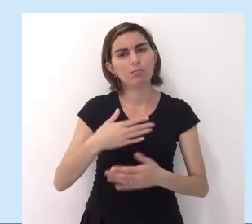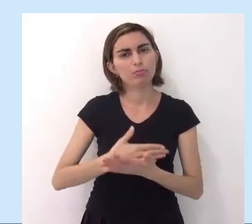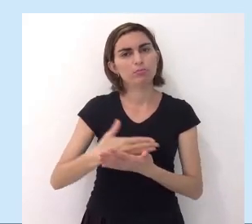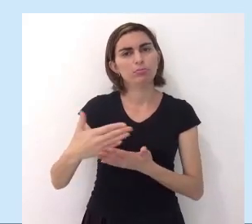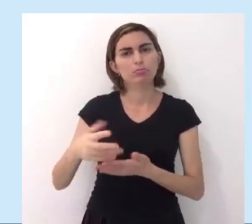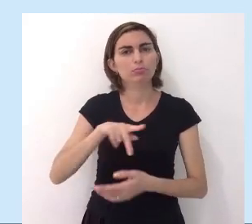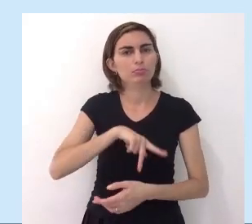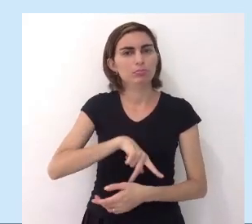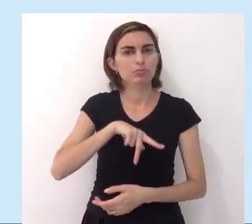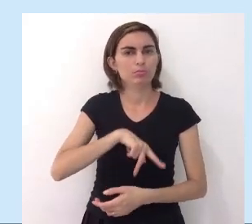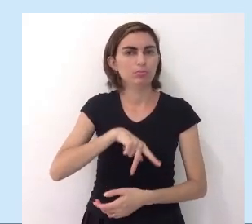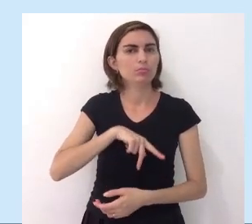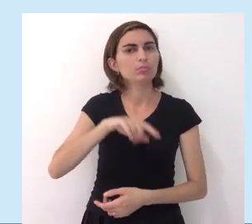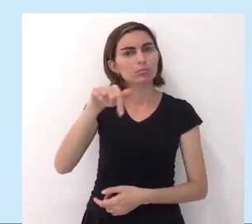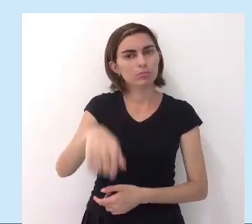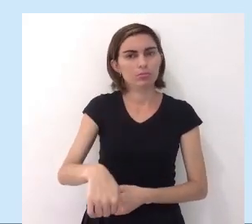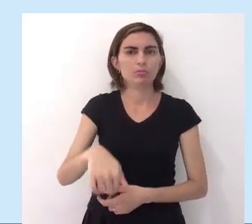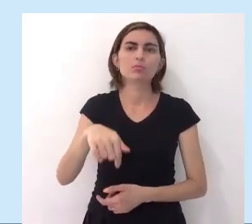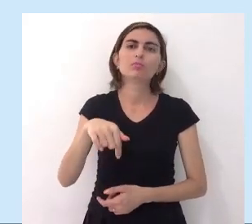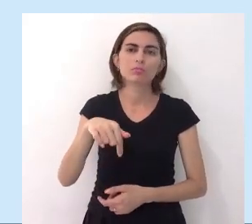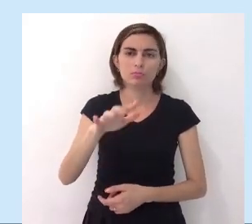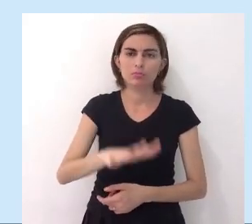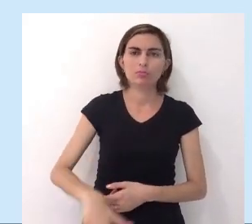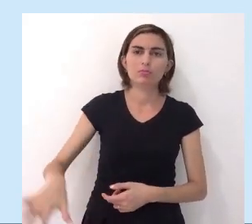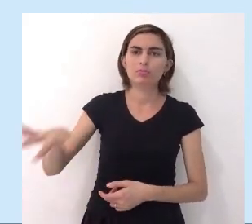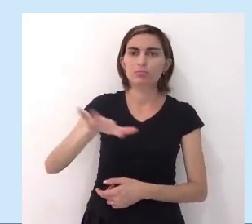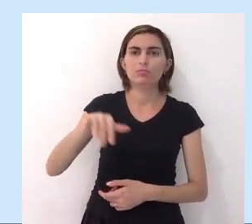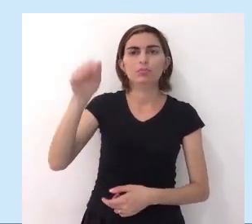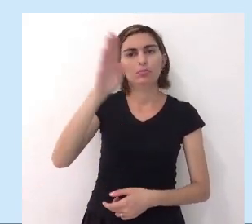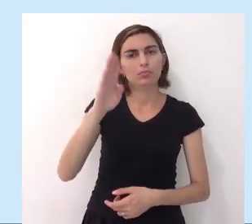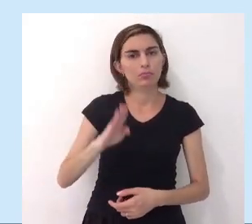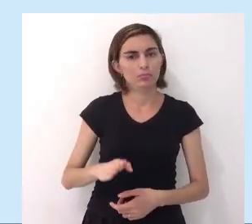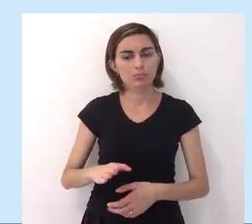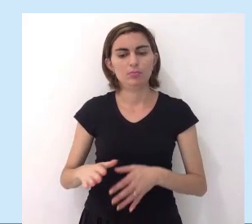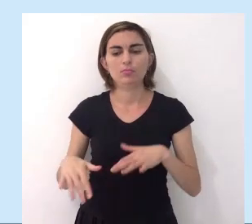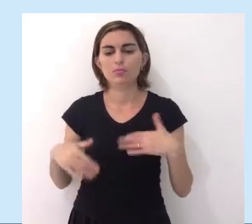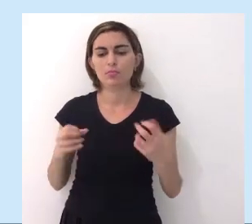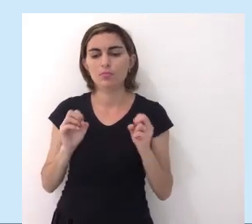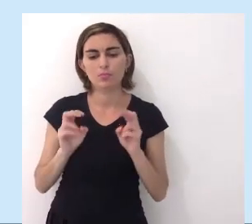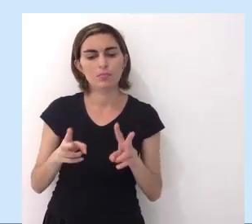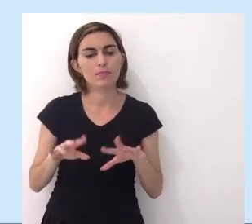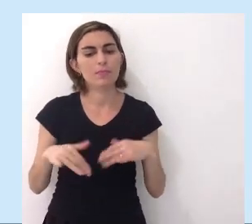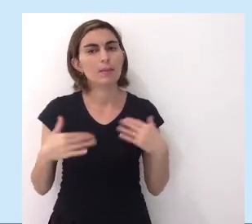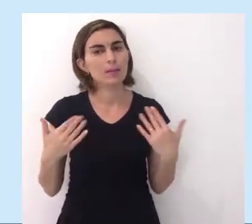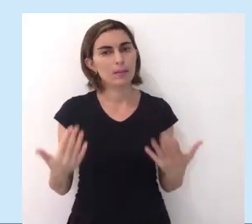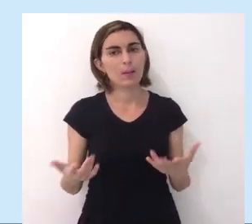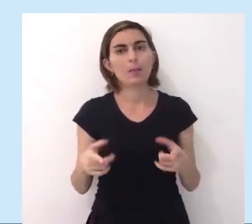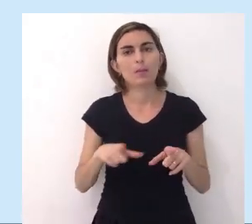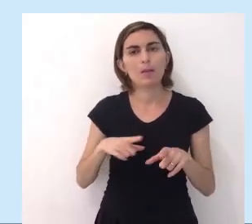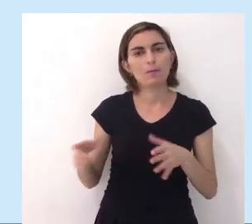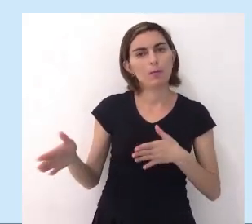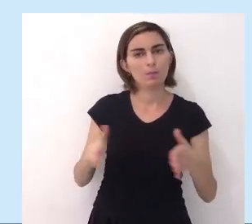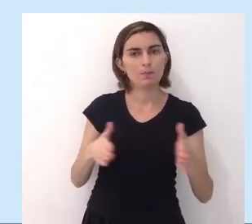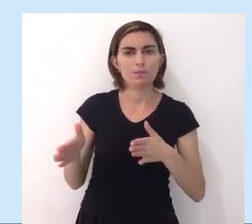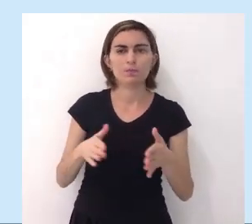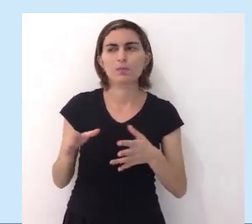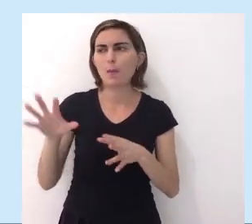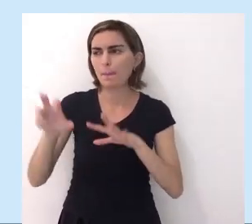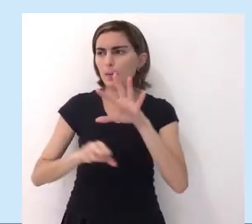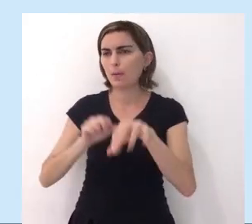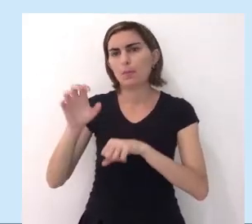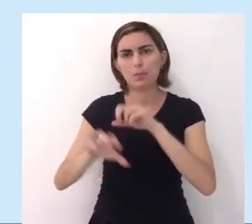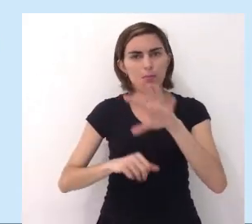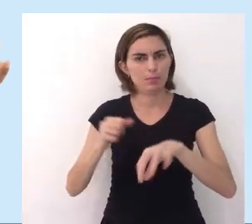inicial dos portugueses aqui nessa região que chamamos de Brasil. Ok? Houve uma extração